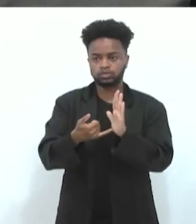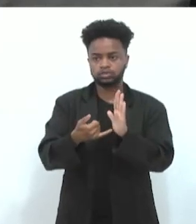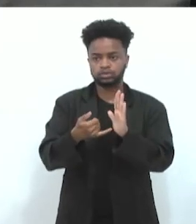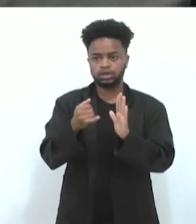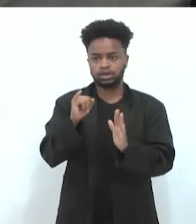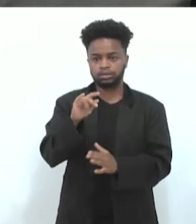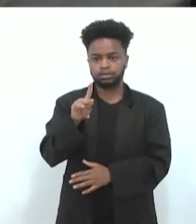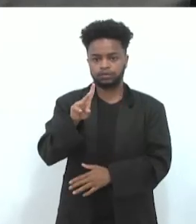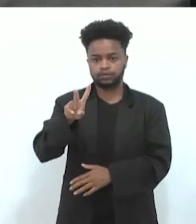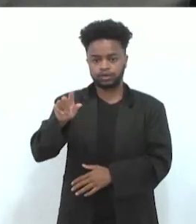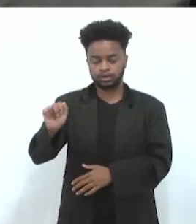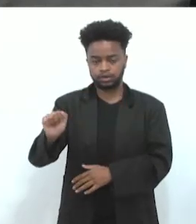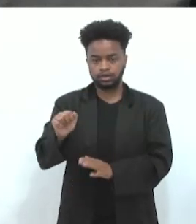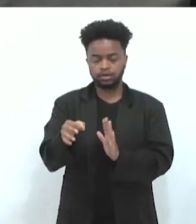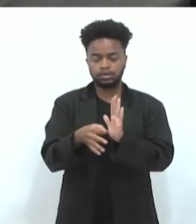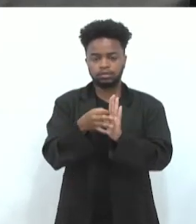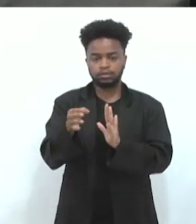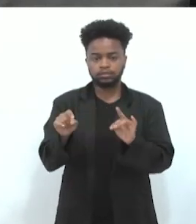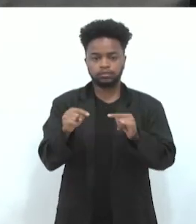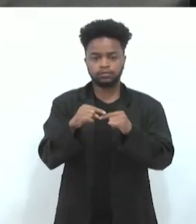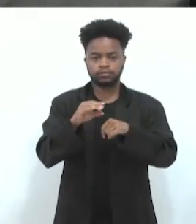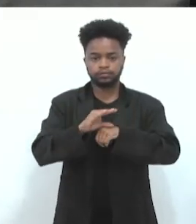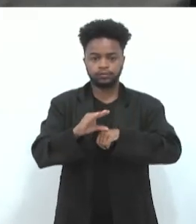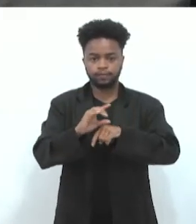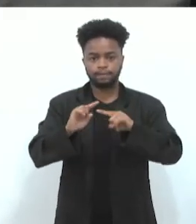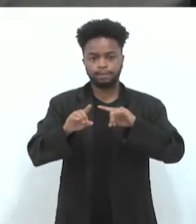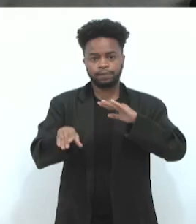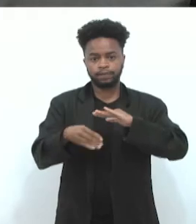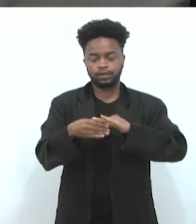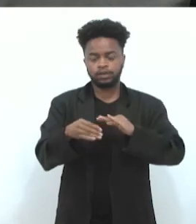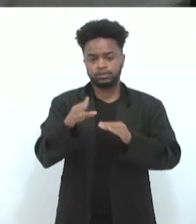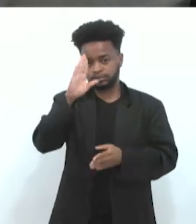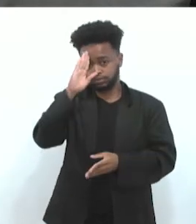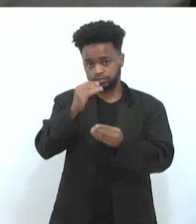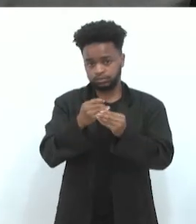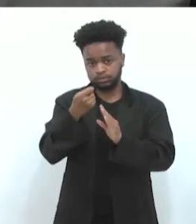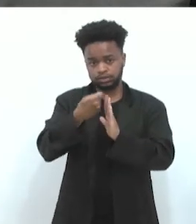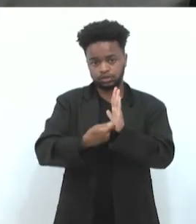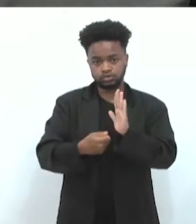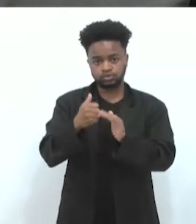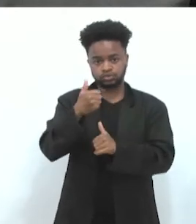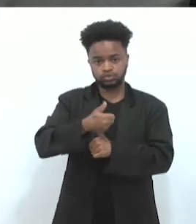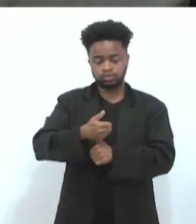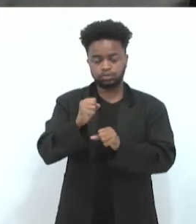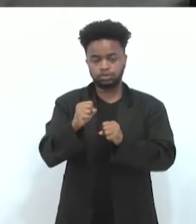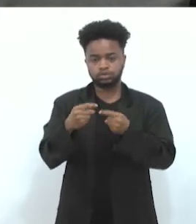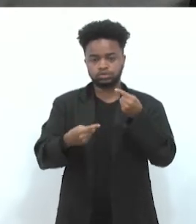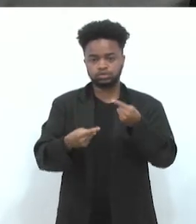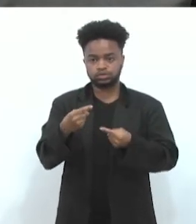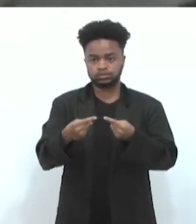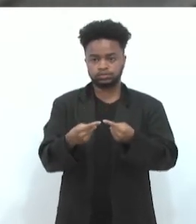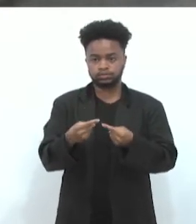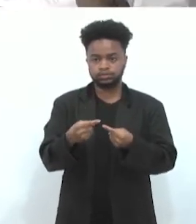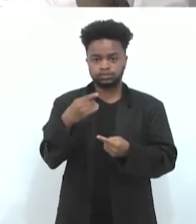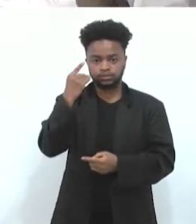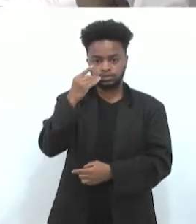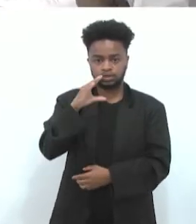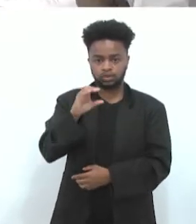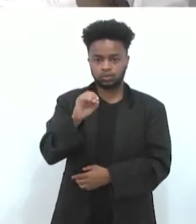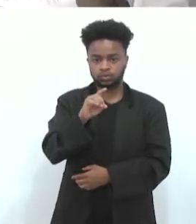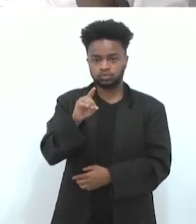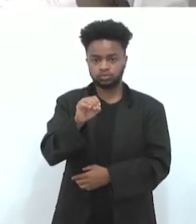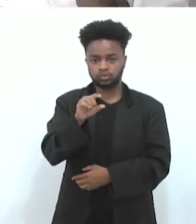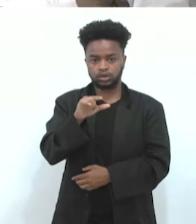PVA. O parecer é pela constitucionalidade com emenda, concluindo por substitutivo. Em discussão. Senhor presidente. Para discutir, deputado Cozzolino.